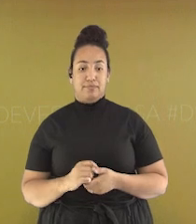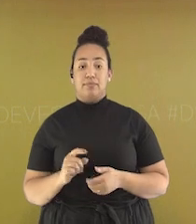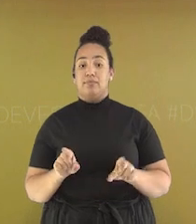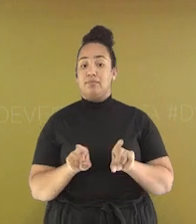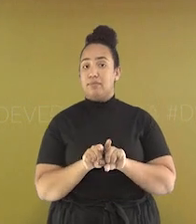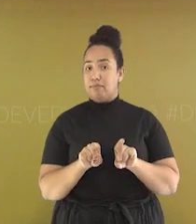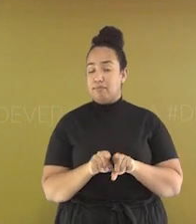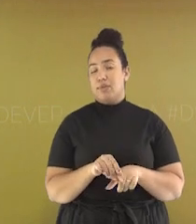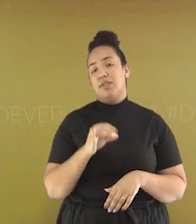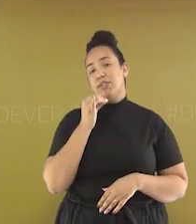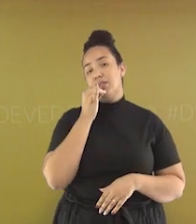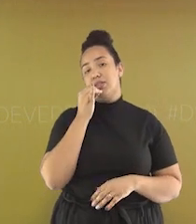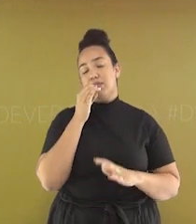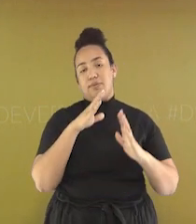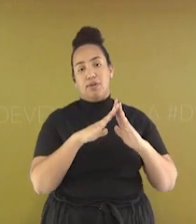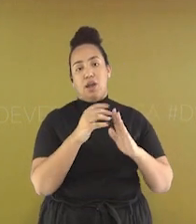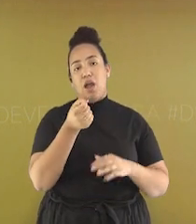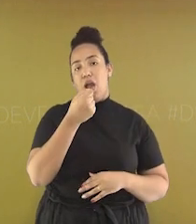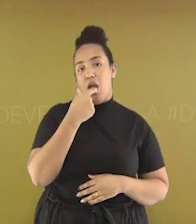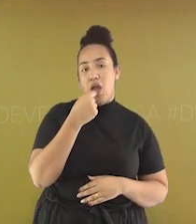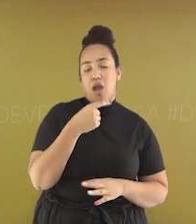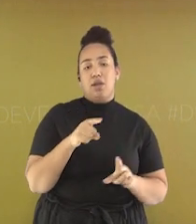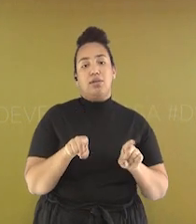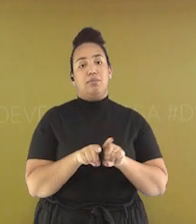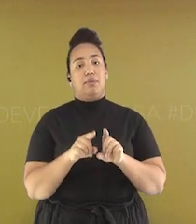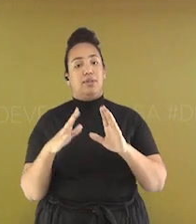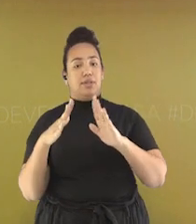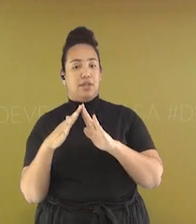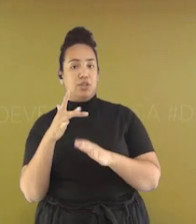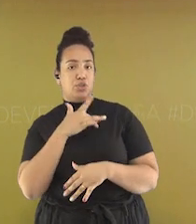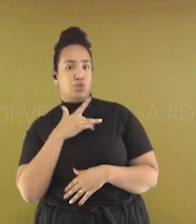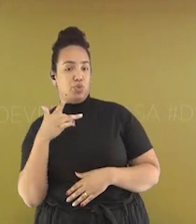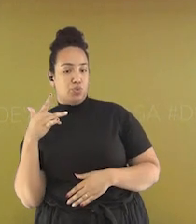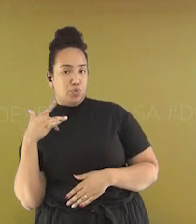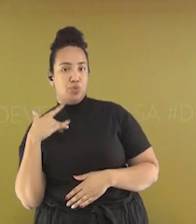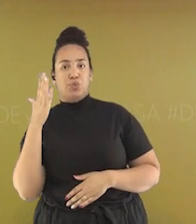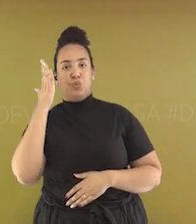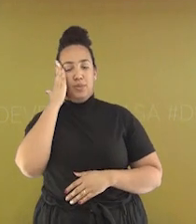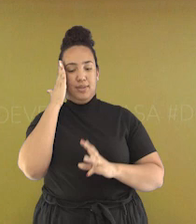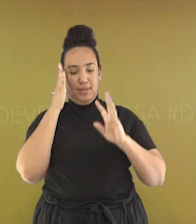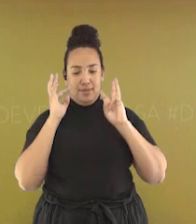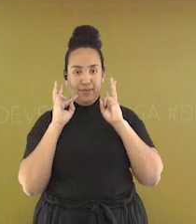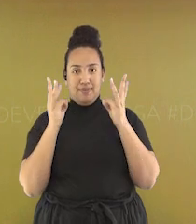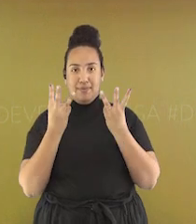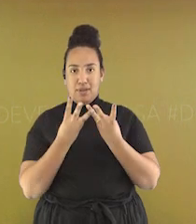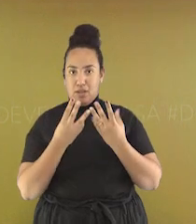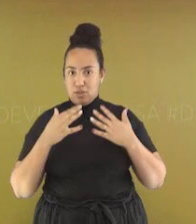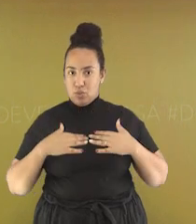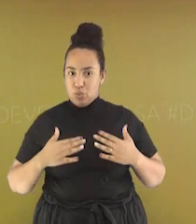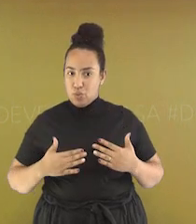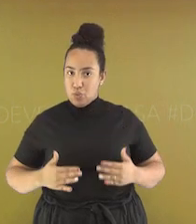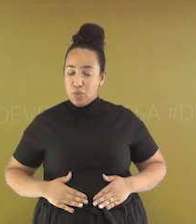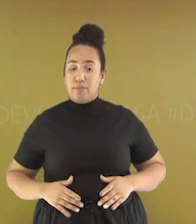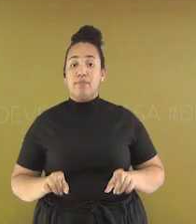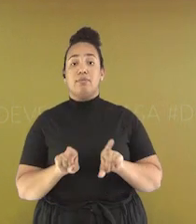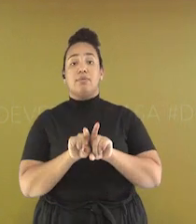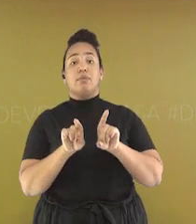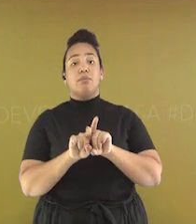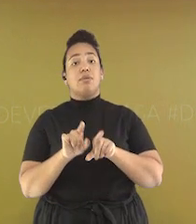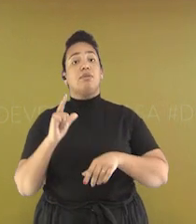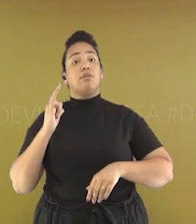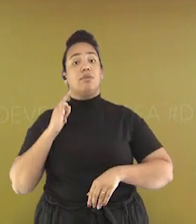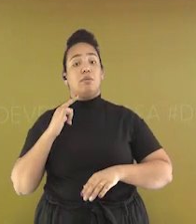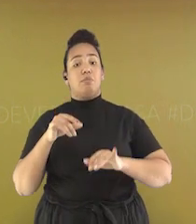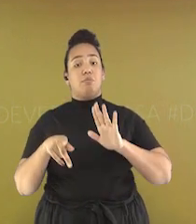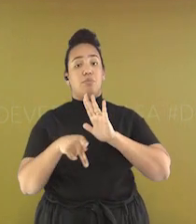Além daquelas balanças nas farmácias ou postos de saúde em que subimos para medir a nossa massa, existem aquelas